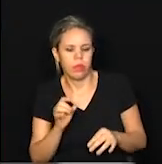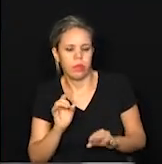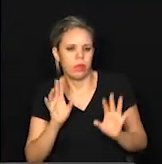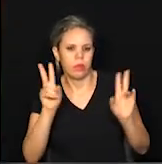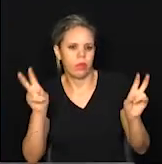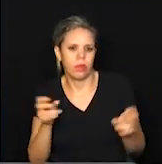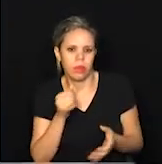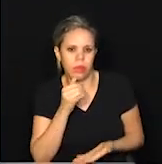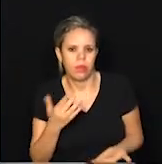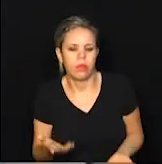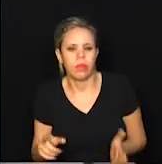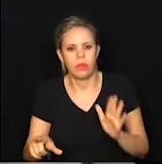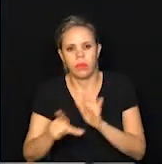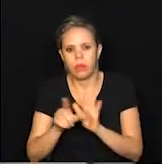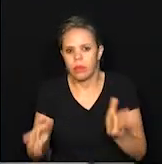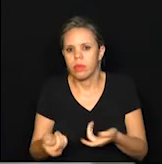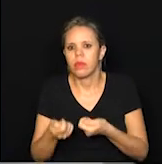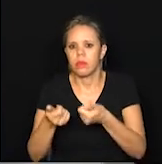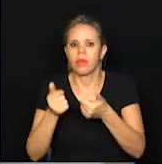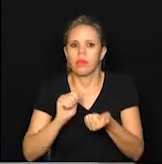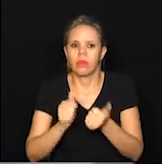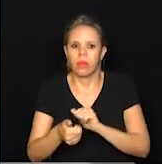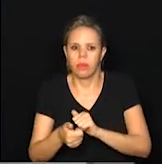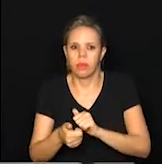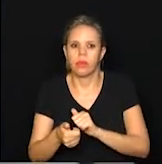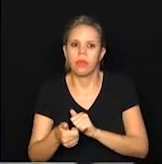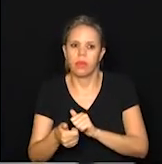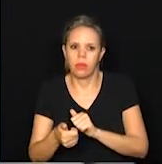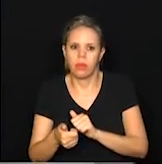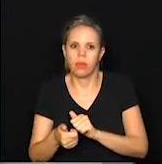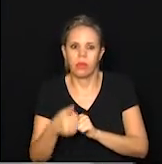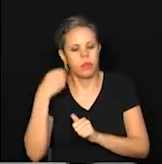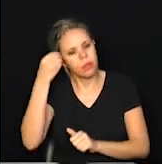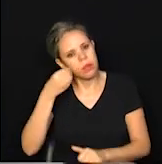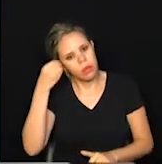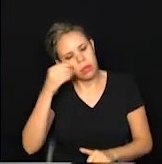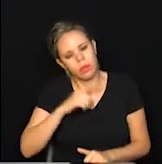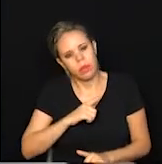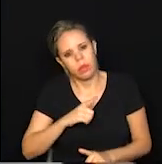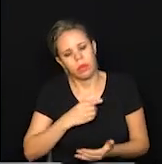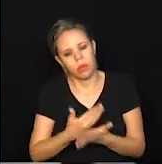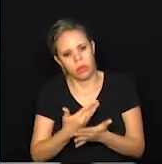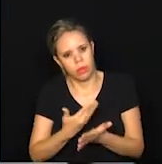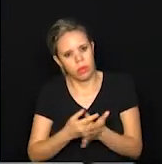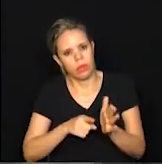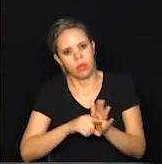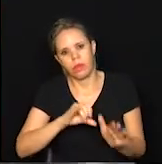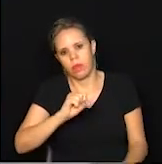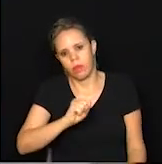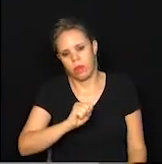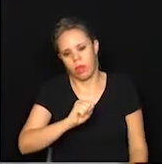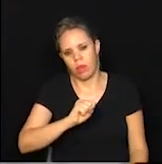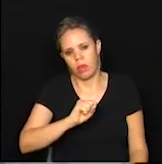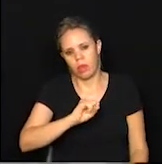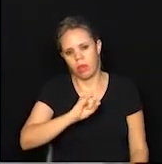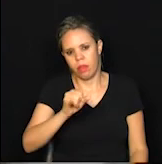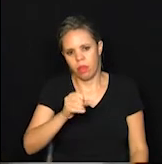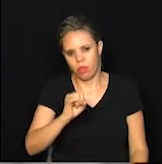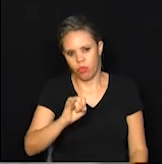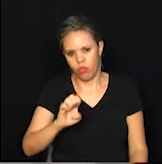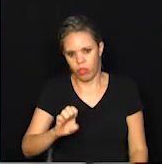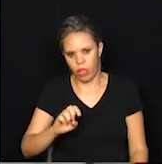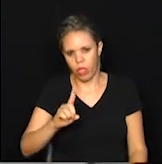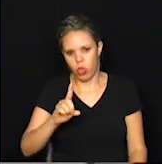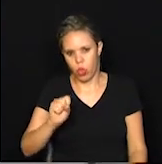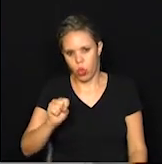isso. Lei de incentivo ao esporte, pegando essa experiência que vocês estão estudando de São José dos Campos, a gente fazer um debate